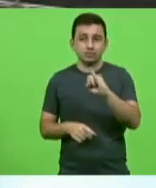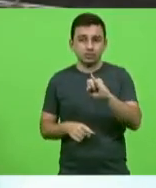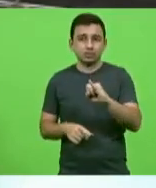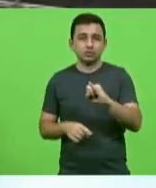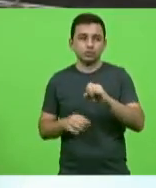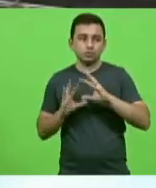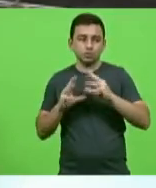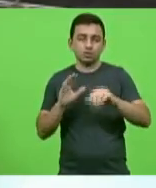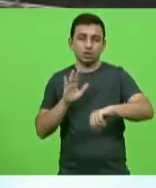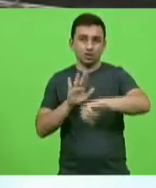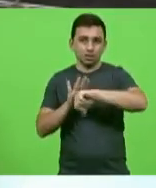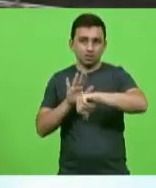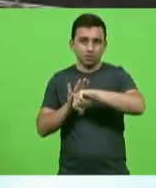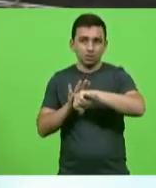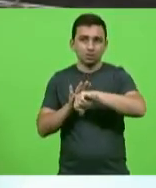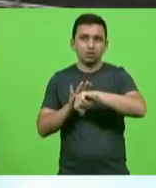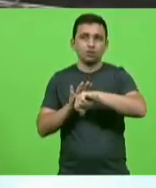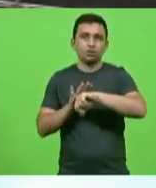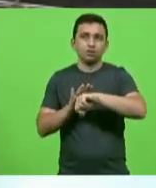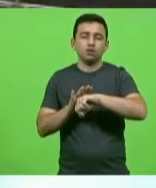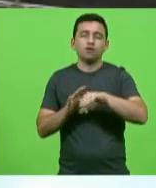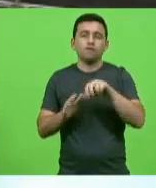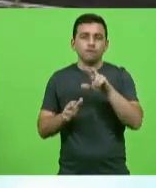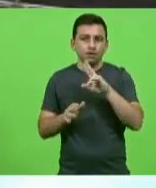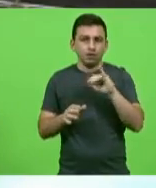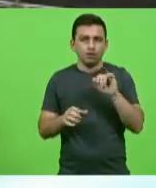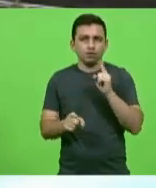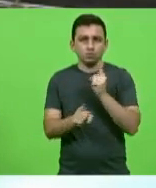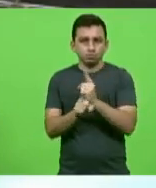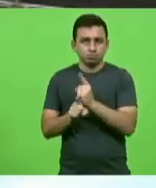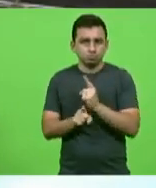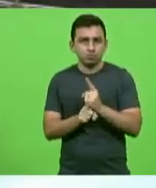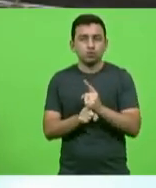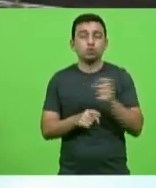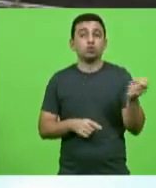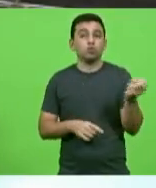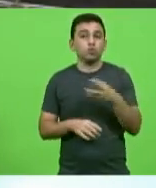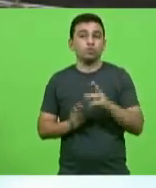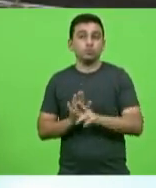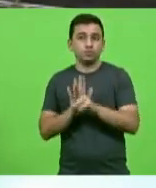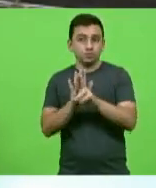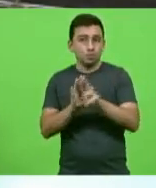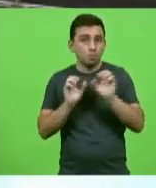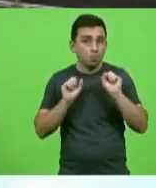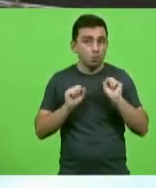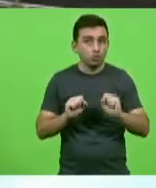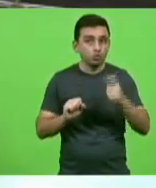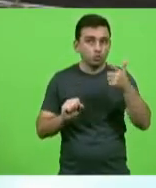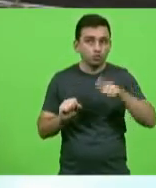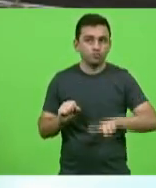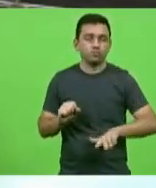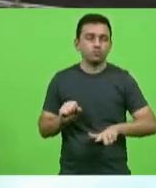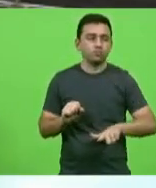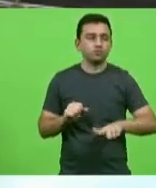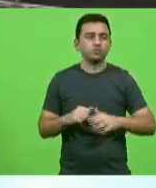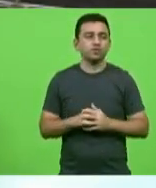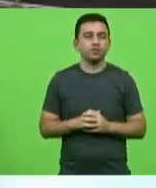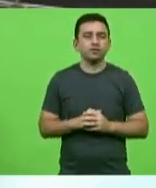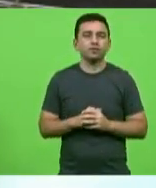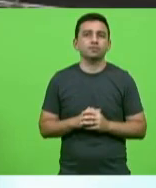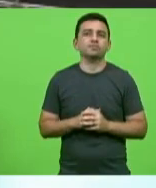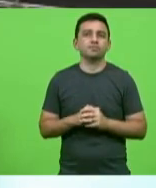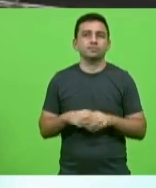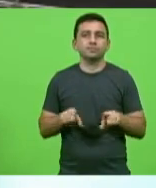algo for verificado evidentemente nova representação pode sobrevir com a mesma